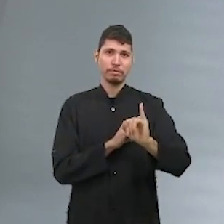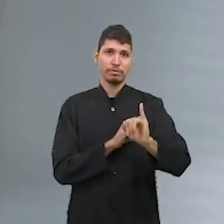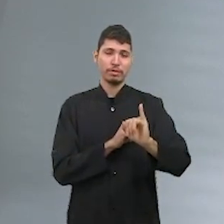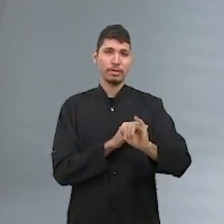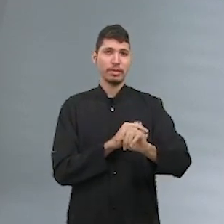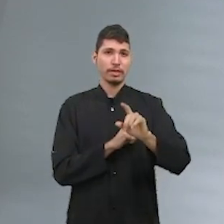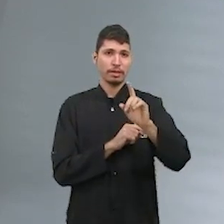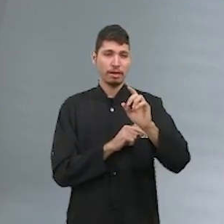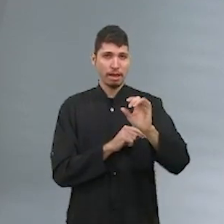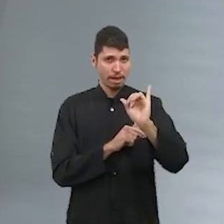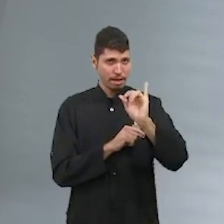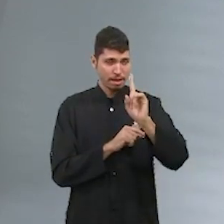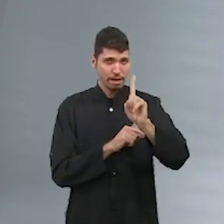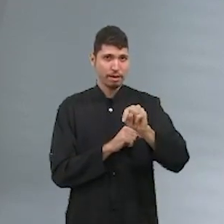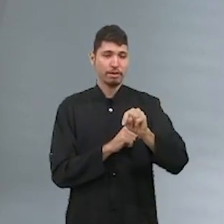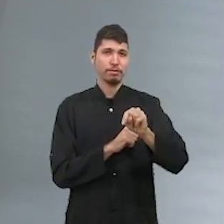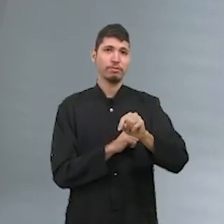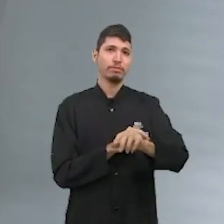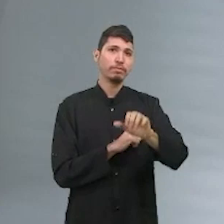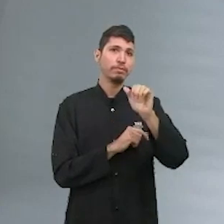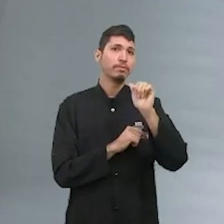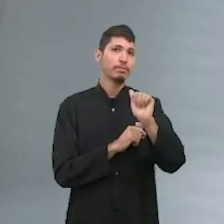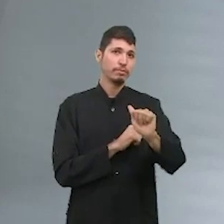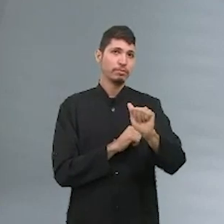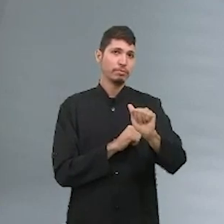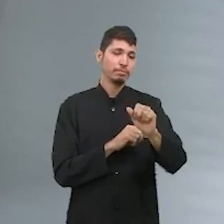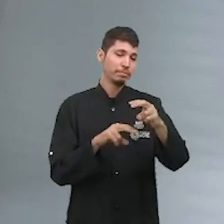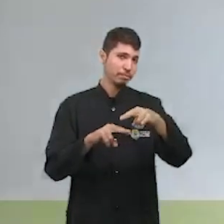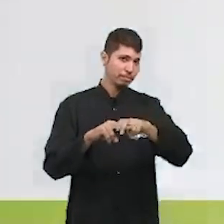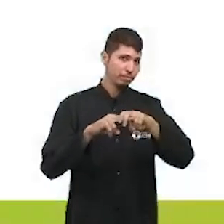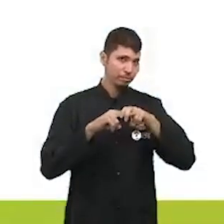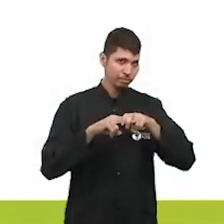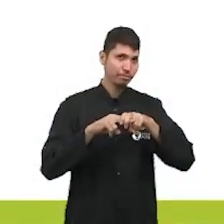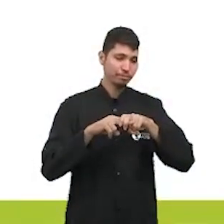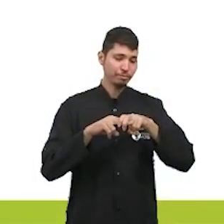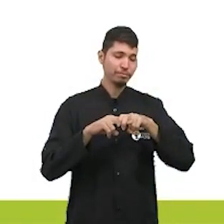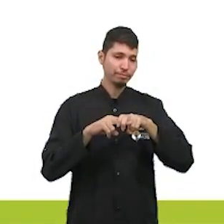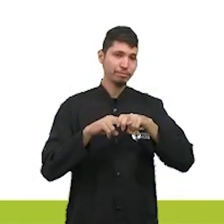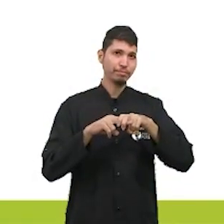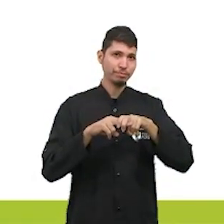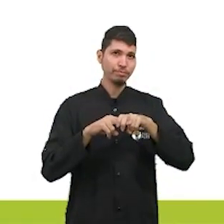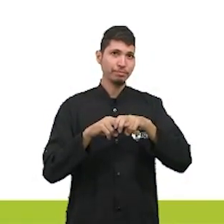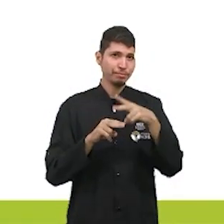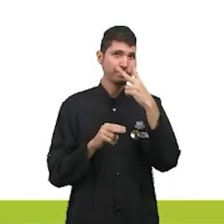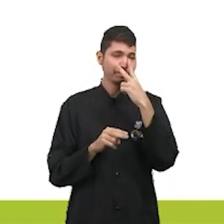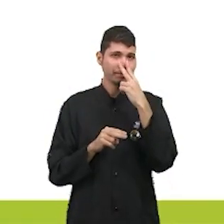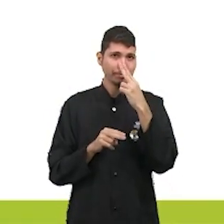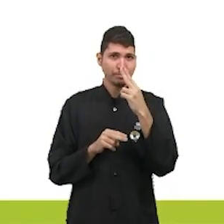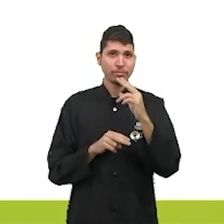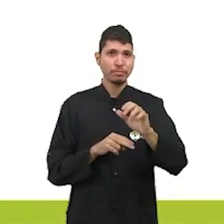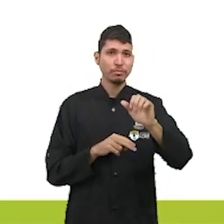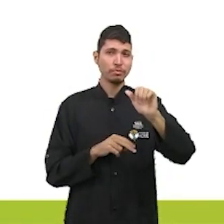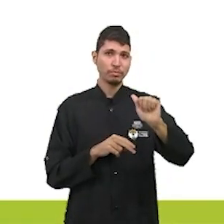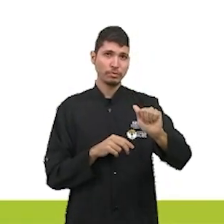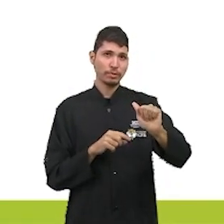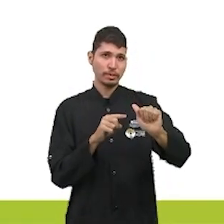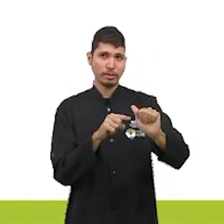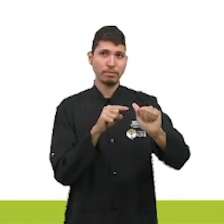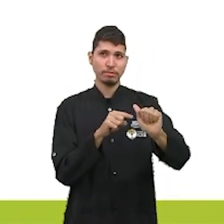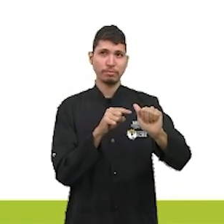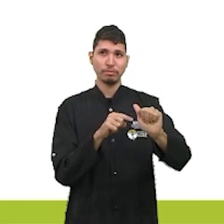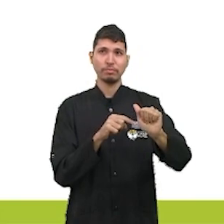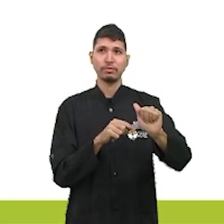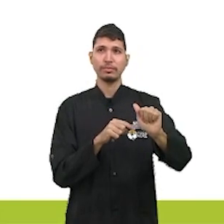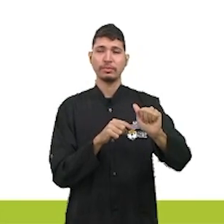ampere, tá? E aí por isso que, ó, o nome, ó, bem semelhante, né, na verdade, é o amperímetro, aquele que eu vou fazer a